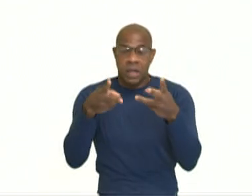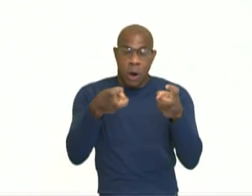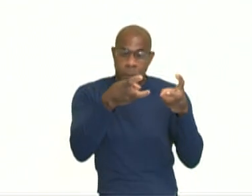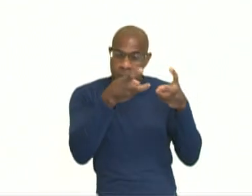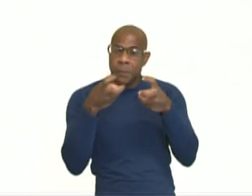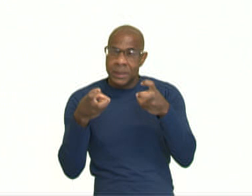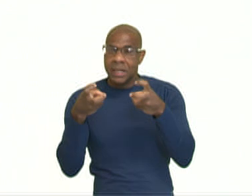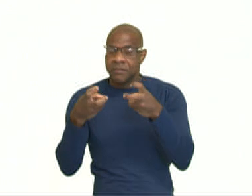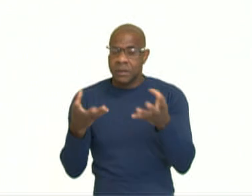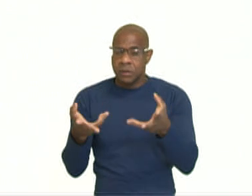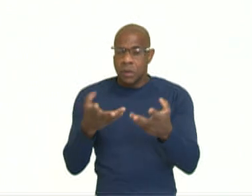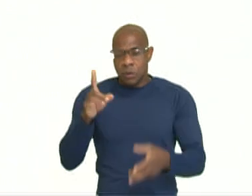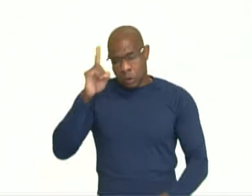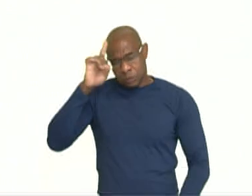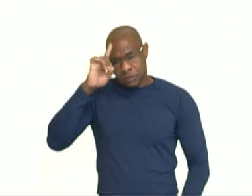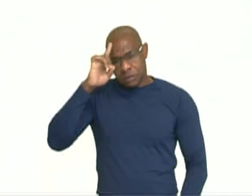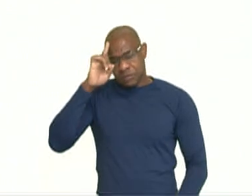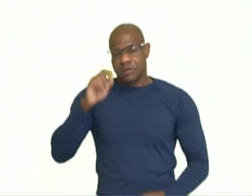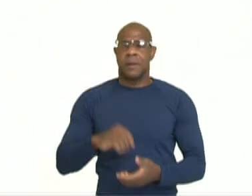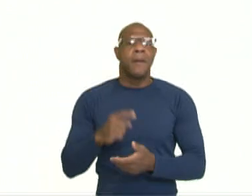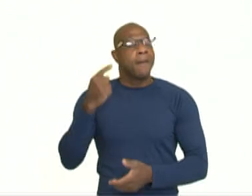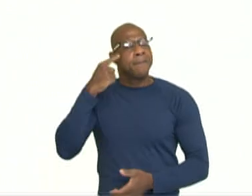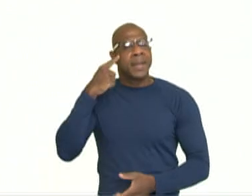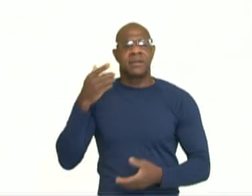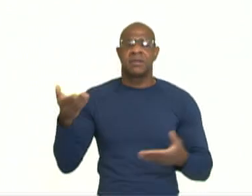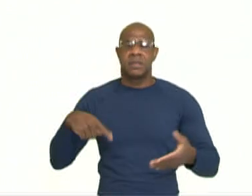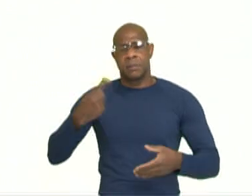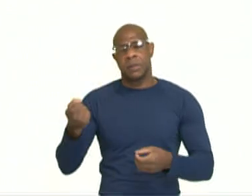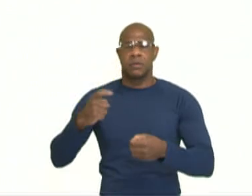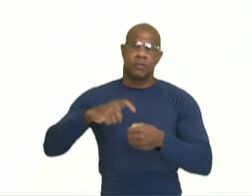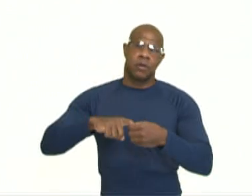necessárias no nosso dia a dia. Pense um pouquinho, voltamos já já.